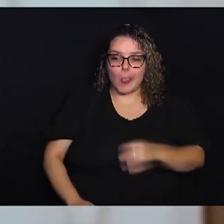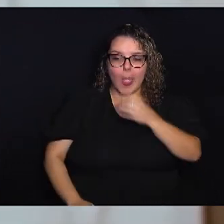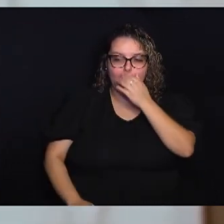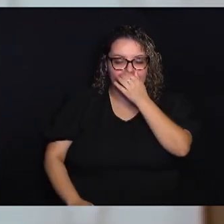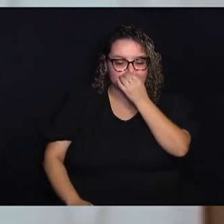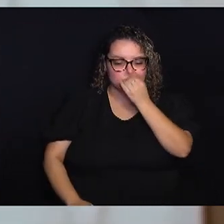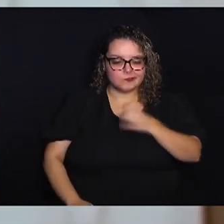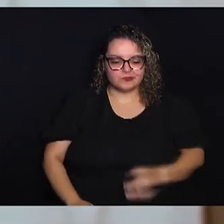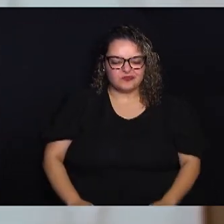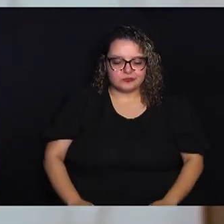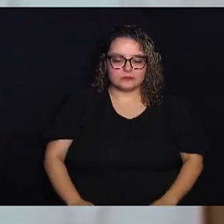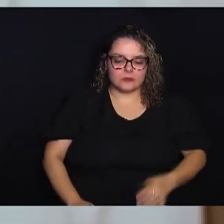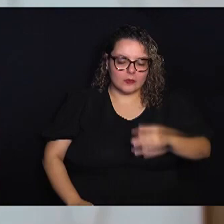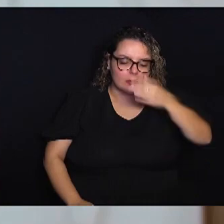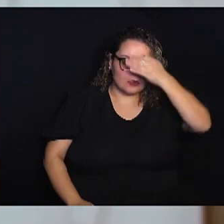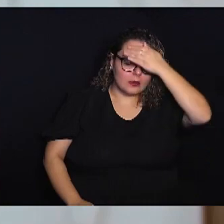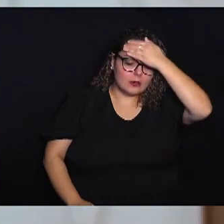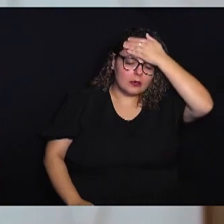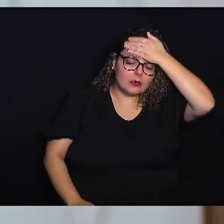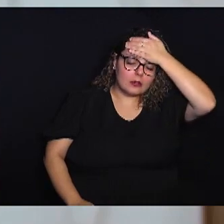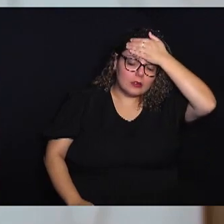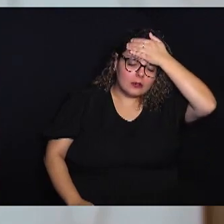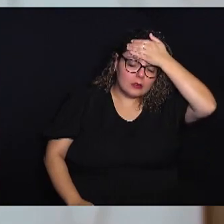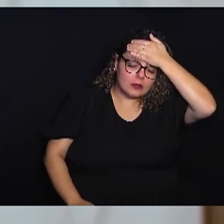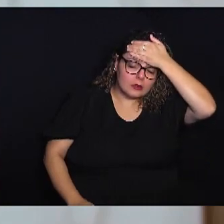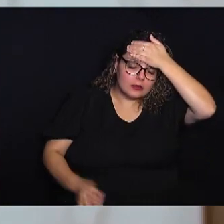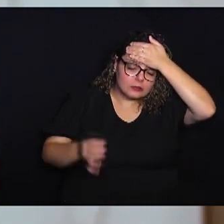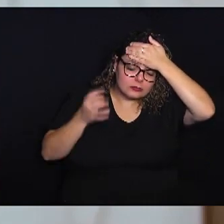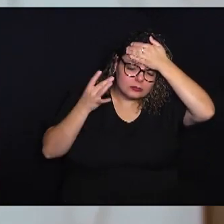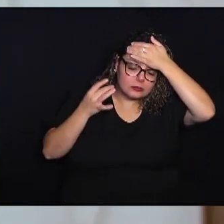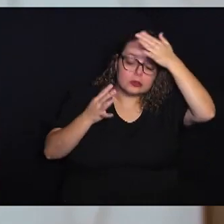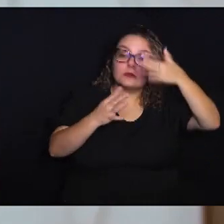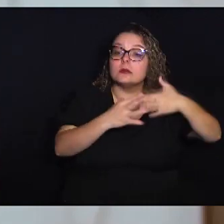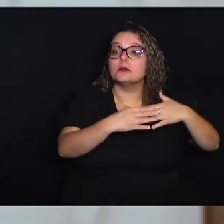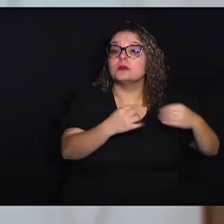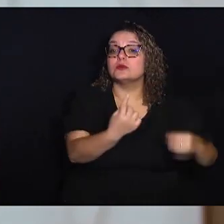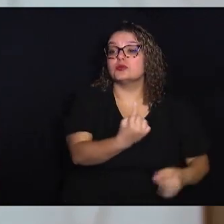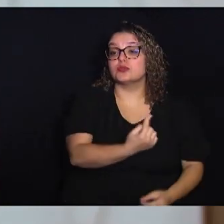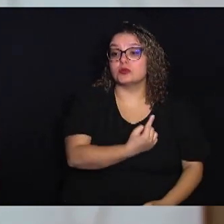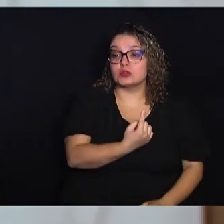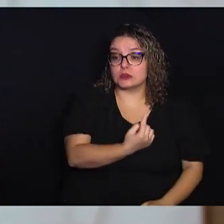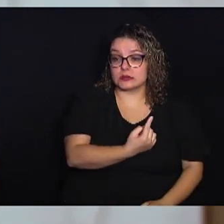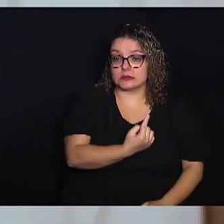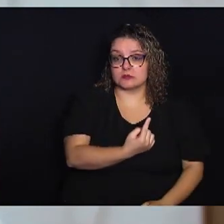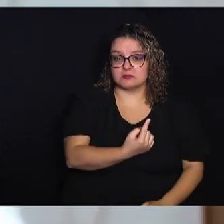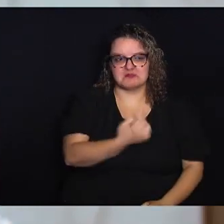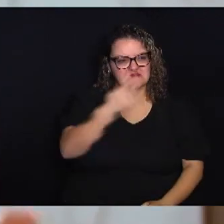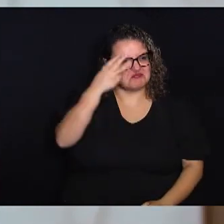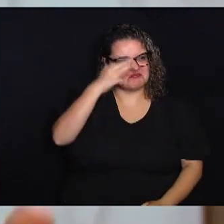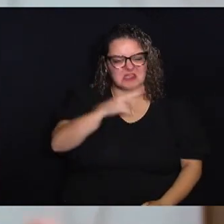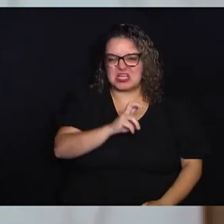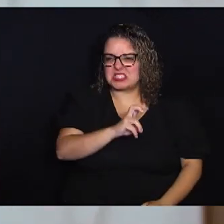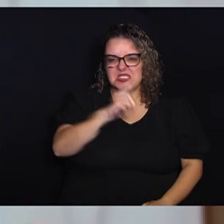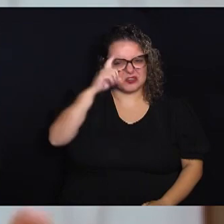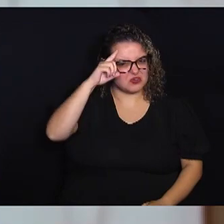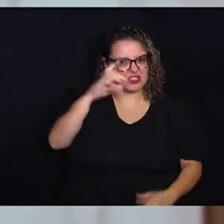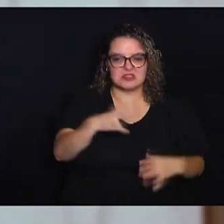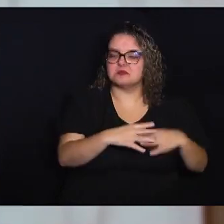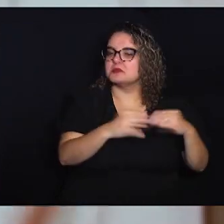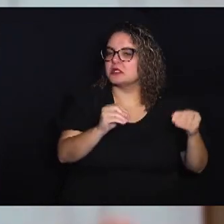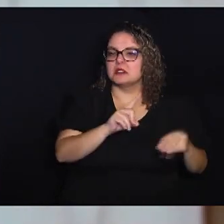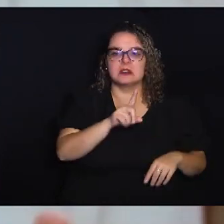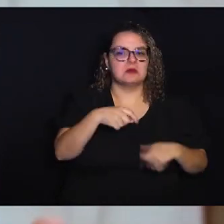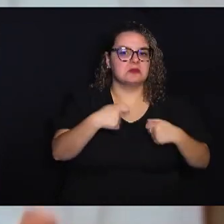uma indisposição. Aquilo vai curar sozinho. Em 3 a 5 dias, a pessoa não